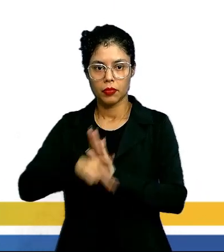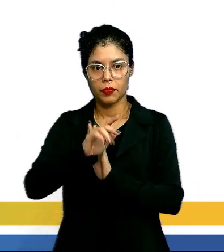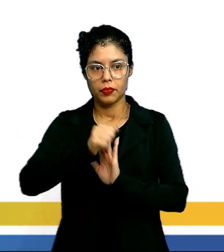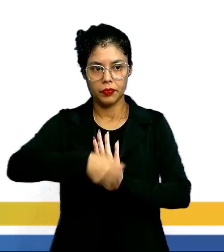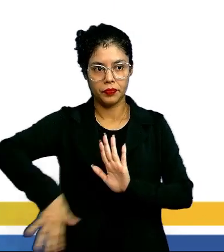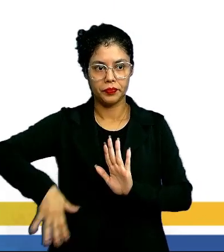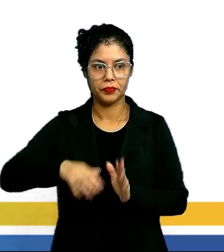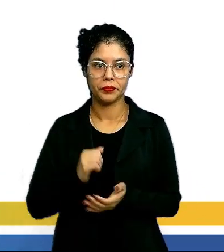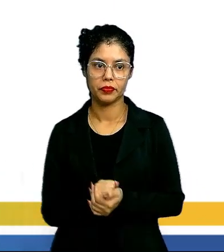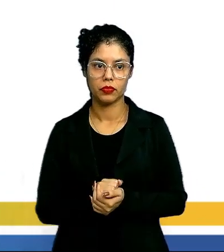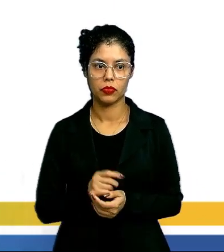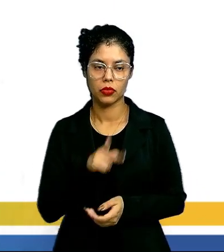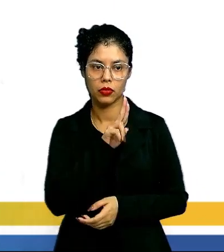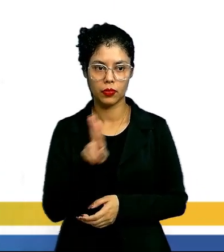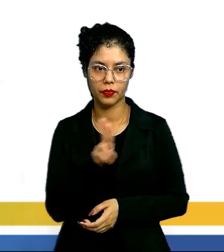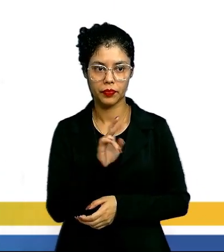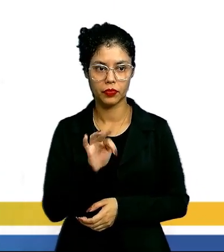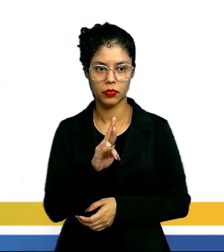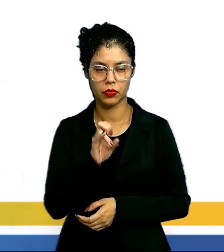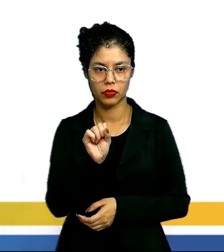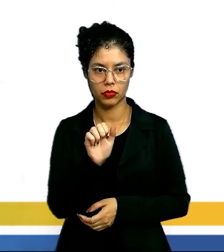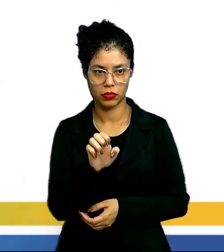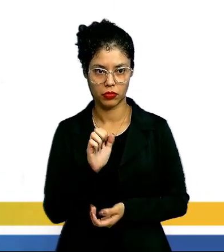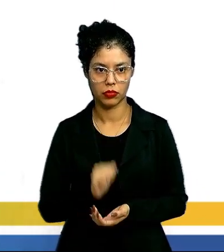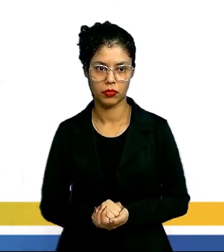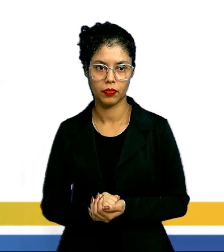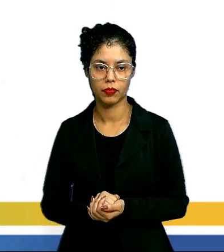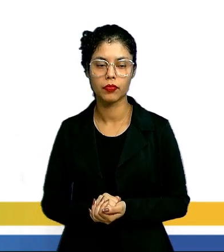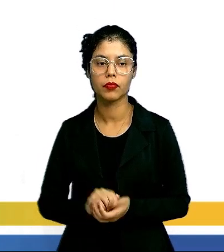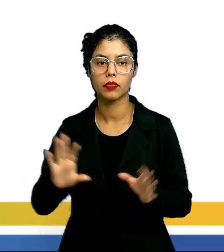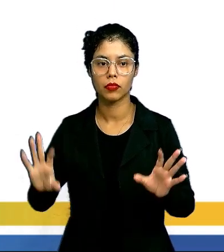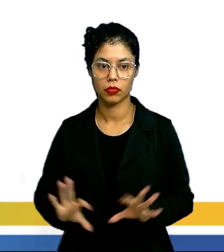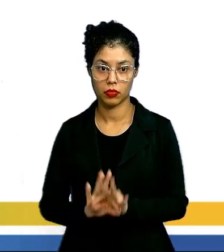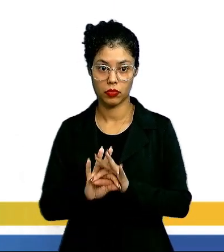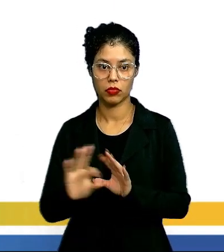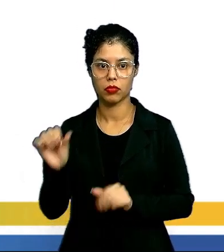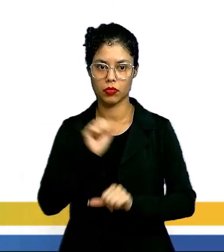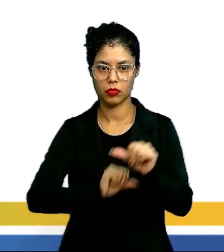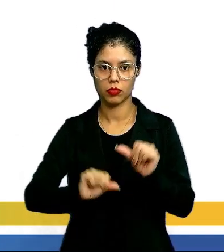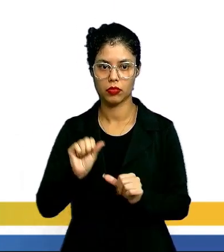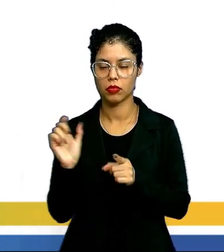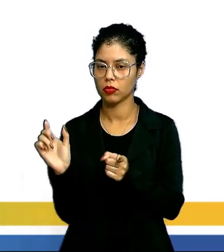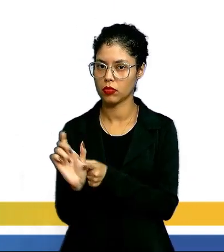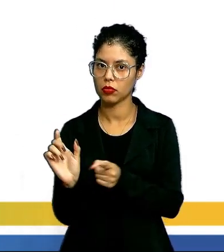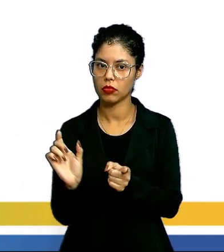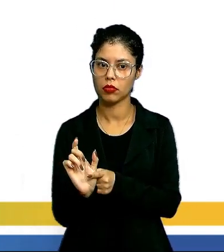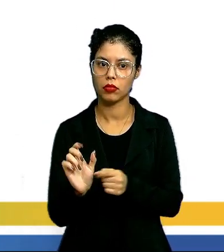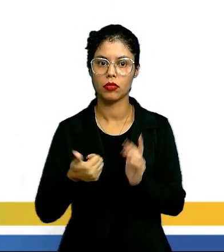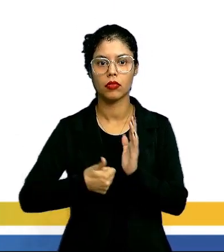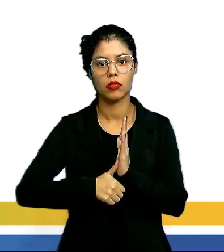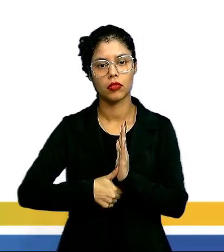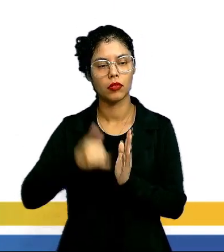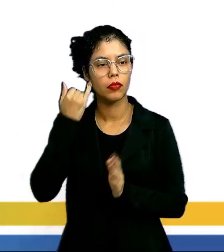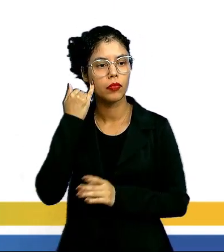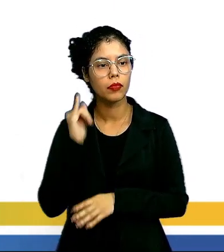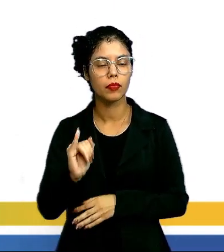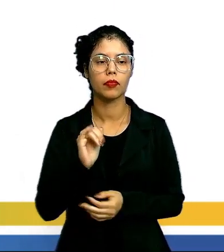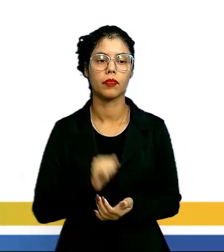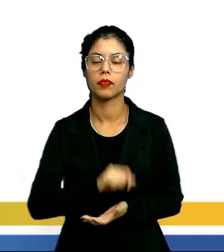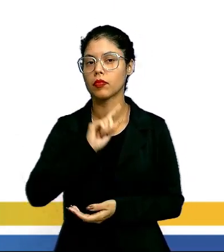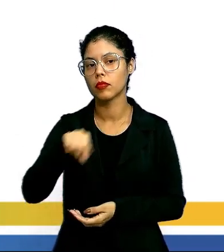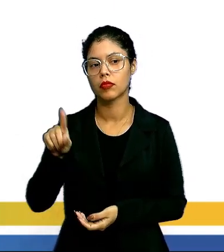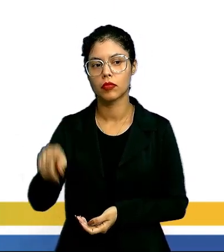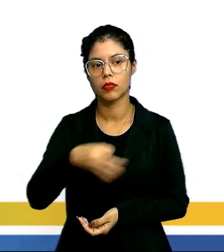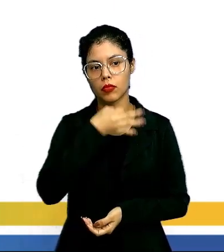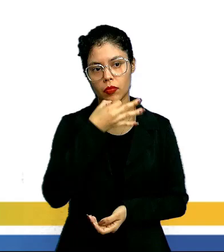a figura de linguagem denominada antítese, relacionada à oposição de palavras ou de